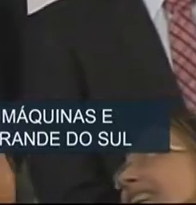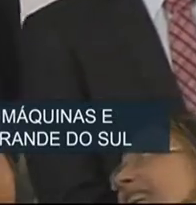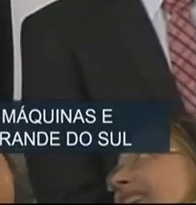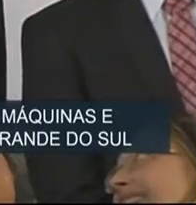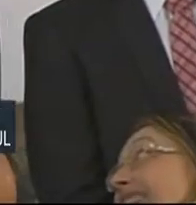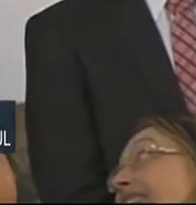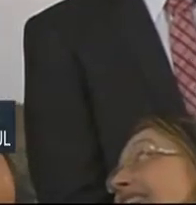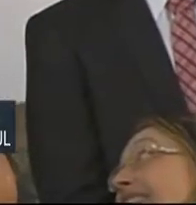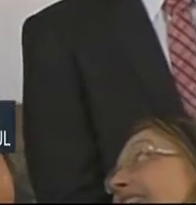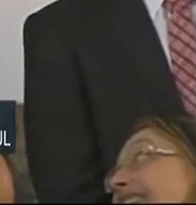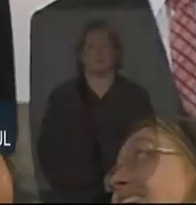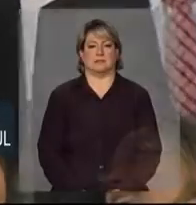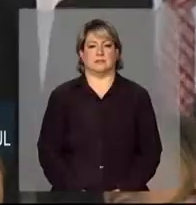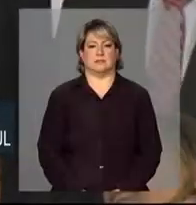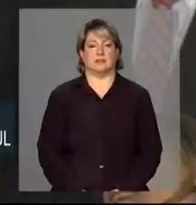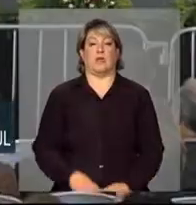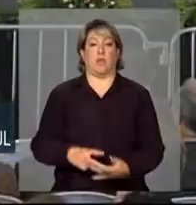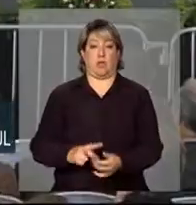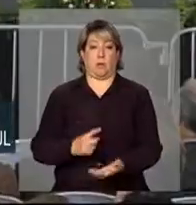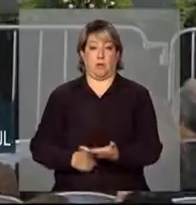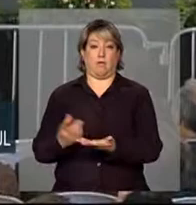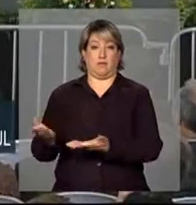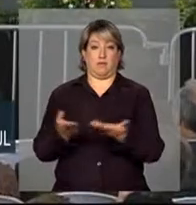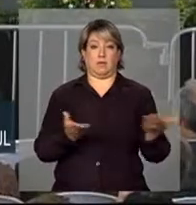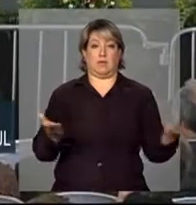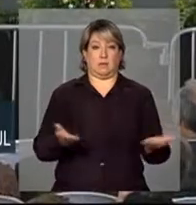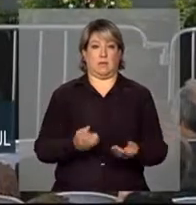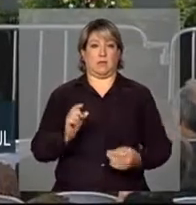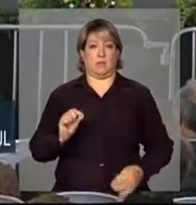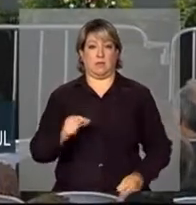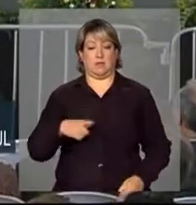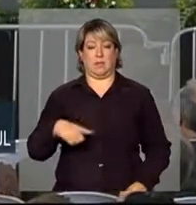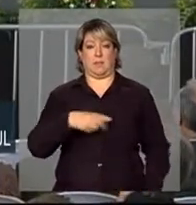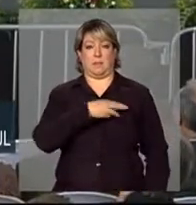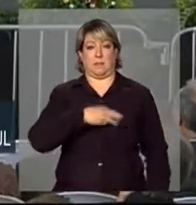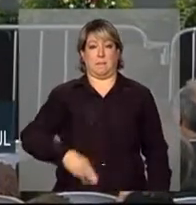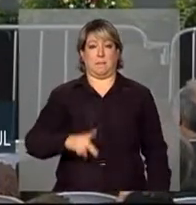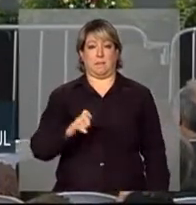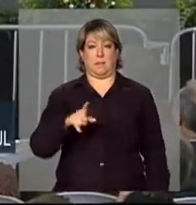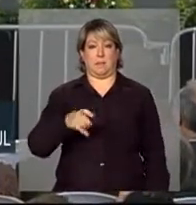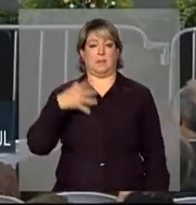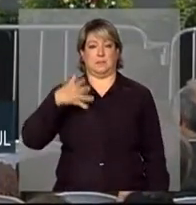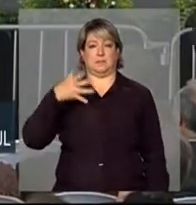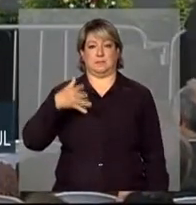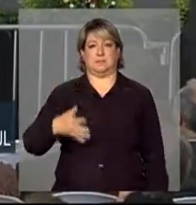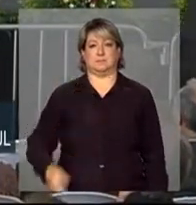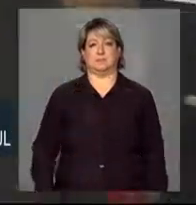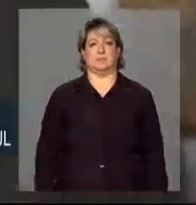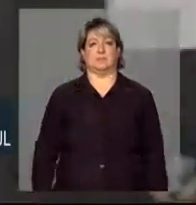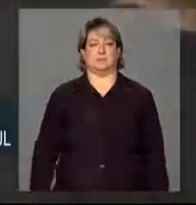Convidamos a seguir o senhor Pepe Vargas, ministro do Desenvolvimento Agrário, para fazer uso da palavra.